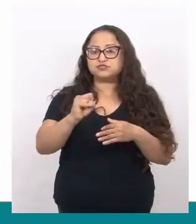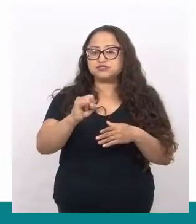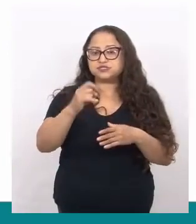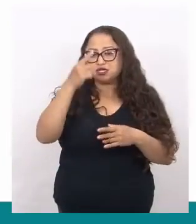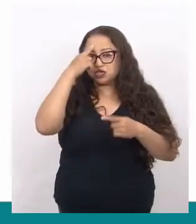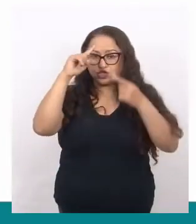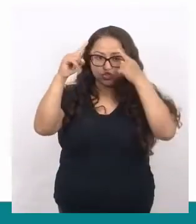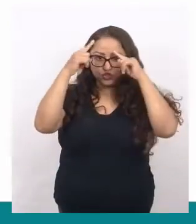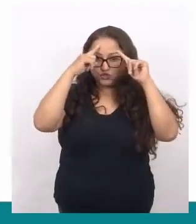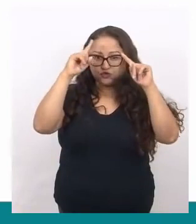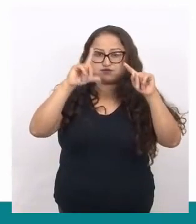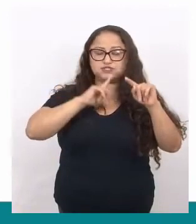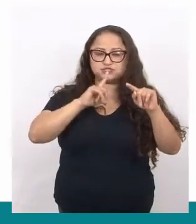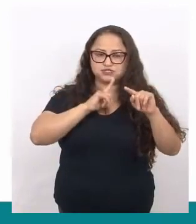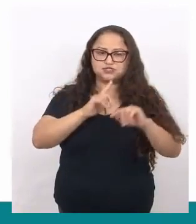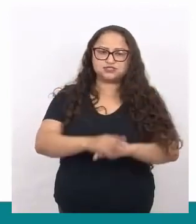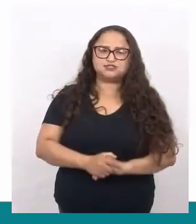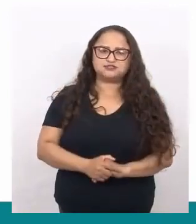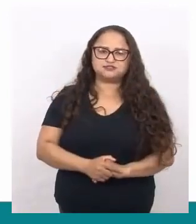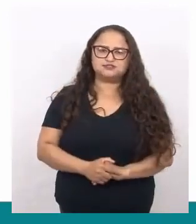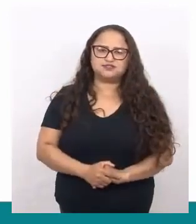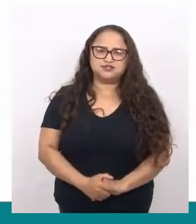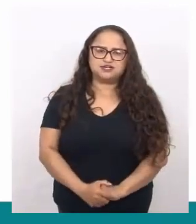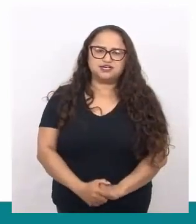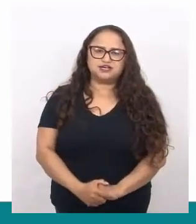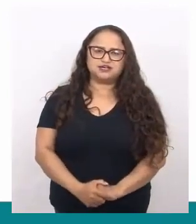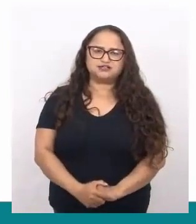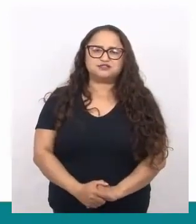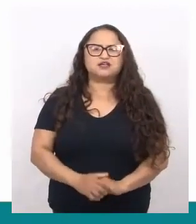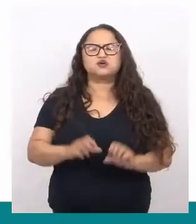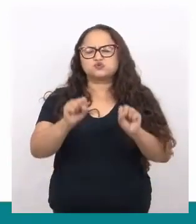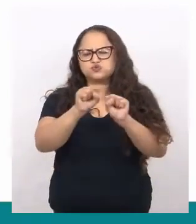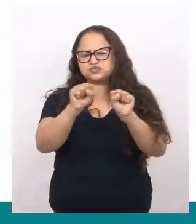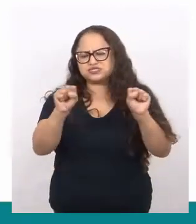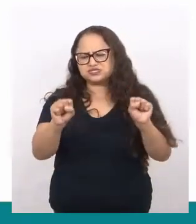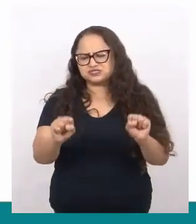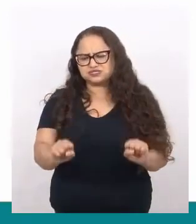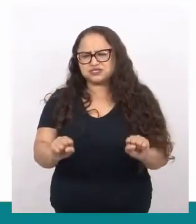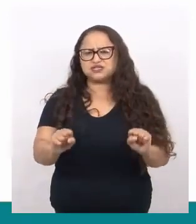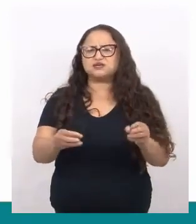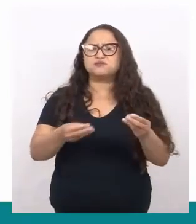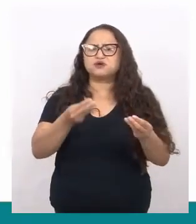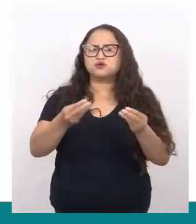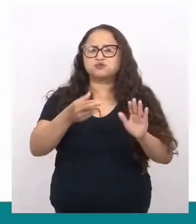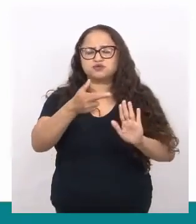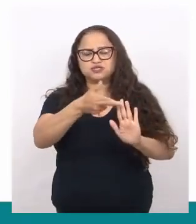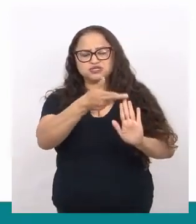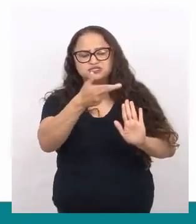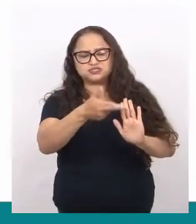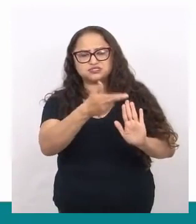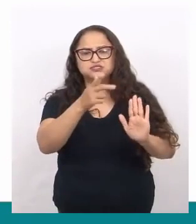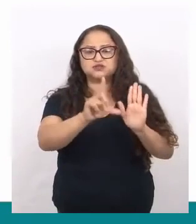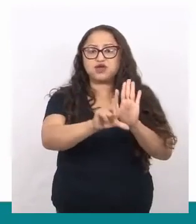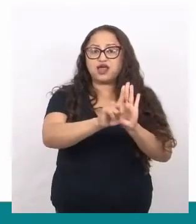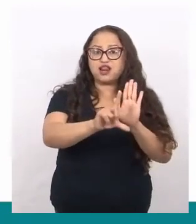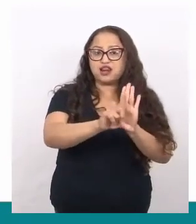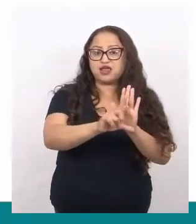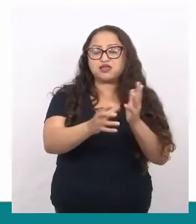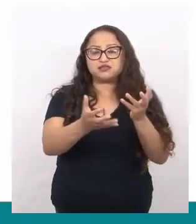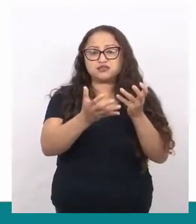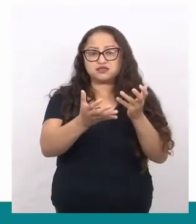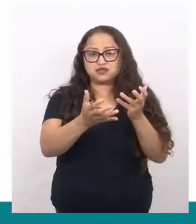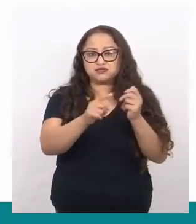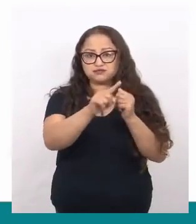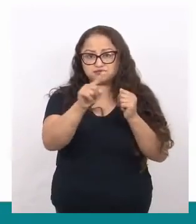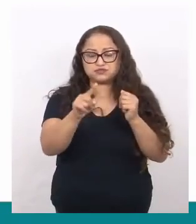que os docentes possam ter referente ao sistema, referente à resolução, legislação, o que quer que seja, vocês